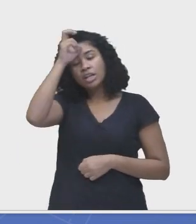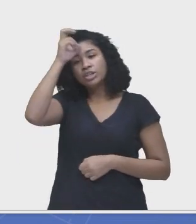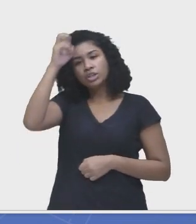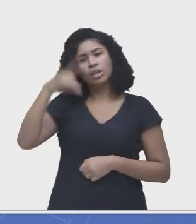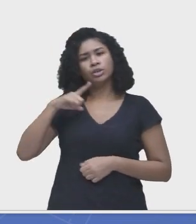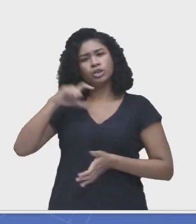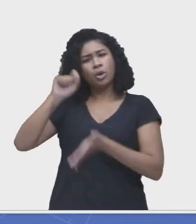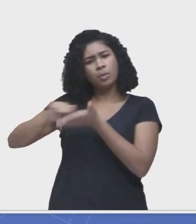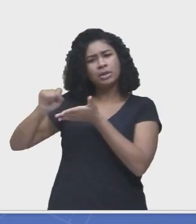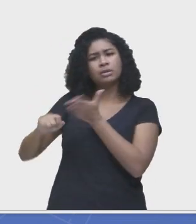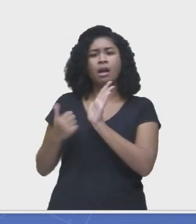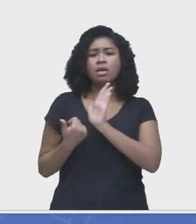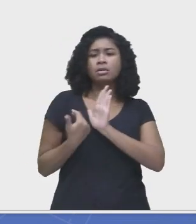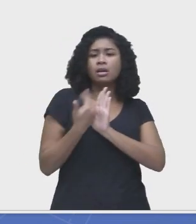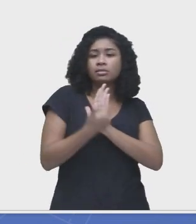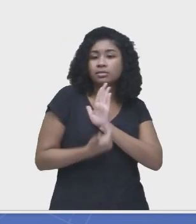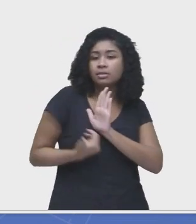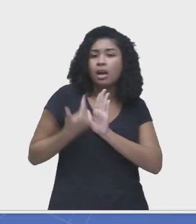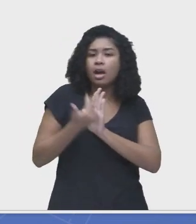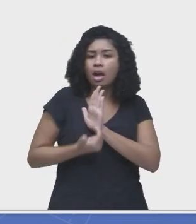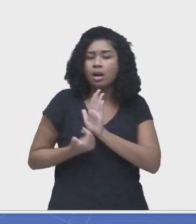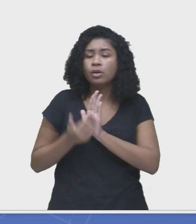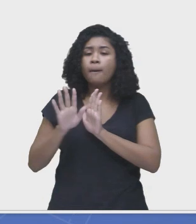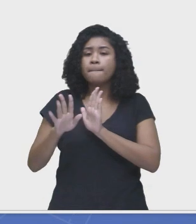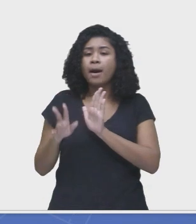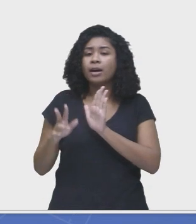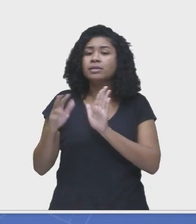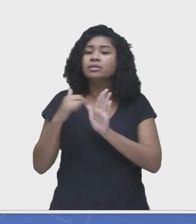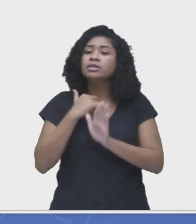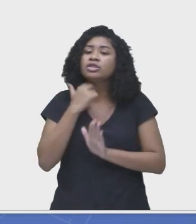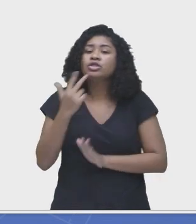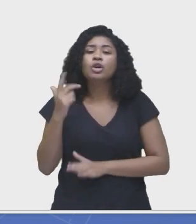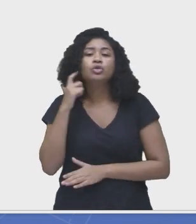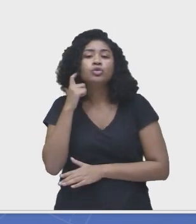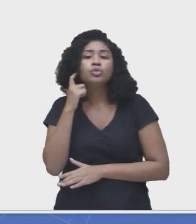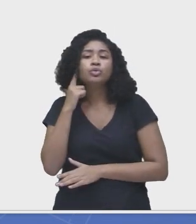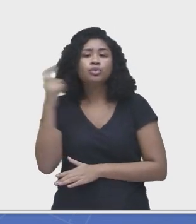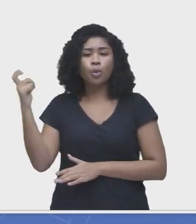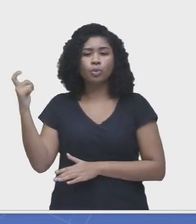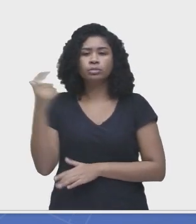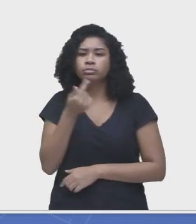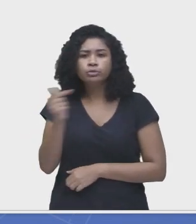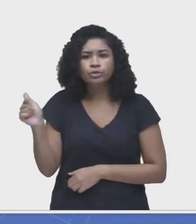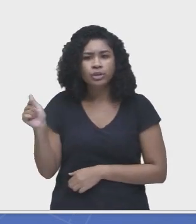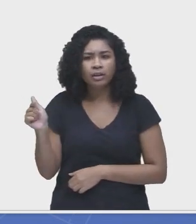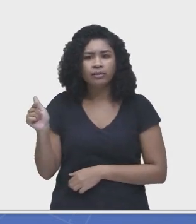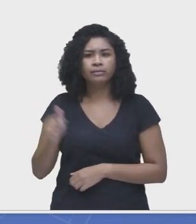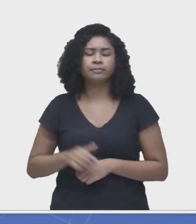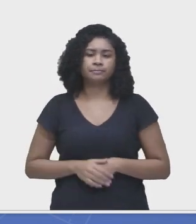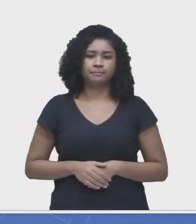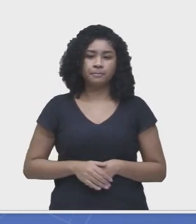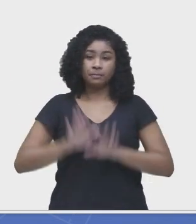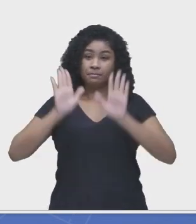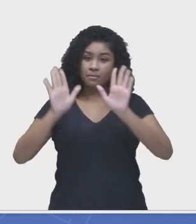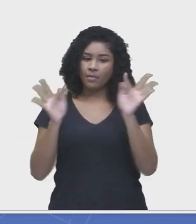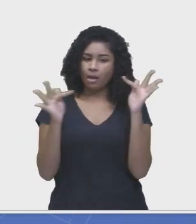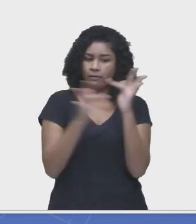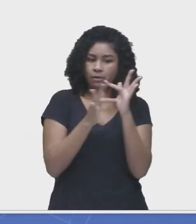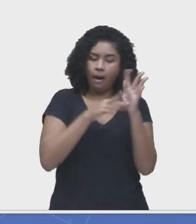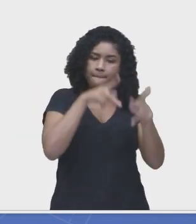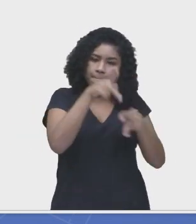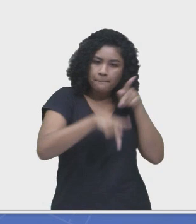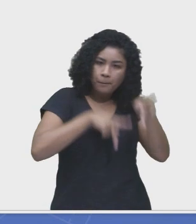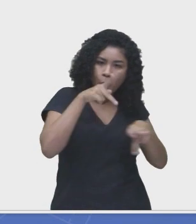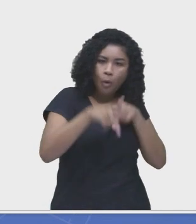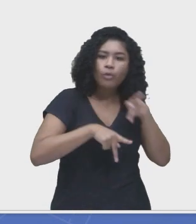escrita em desenhos que não tinha sonoridade. Quem interpretava eram os egípcios. Já os fenícios, olha aí de